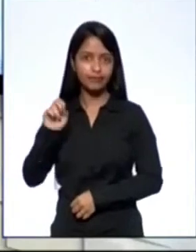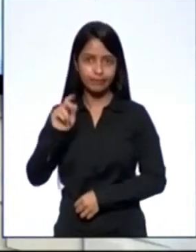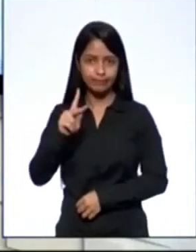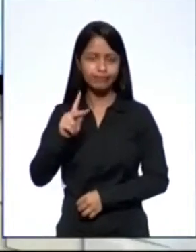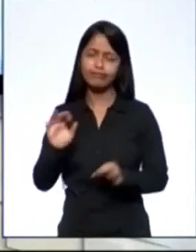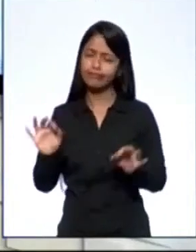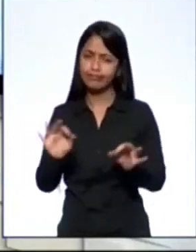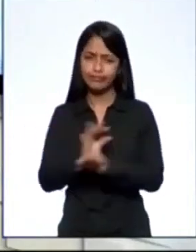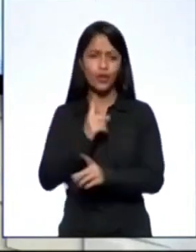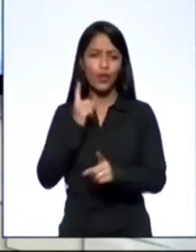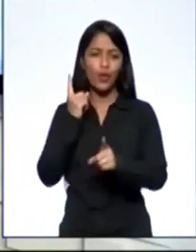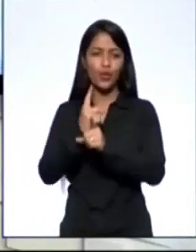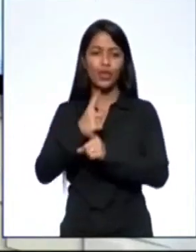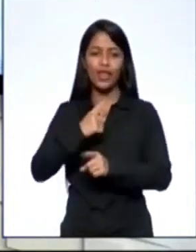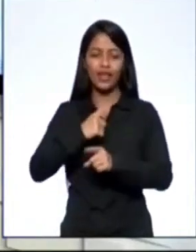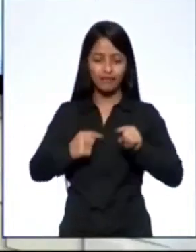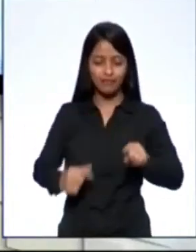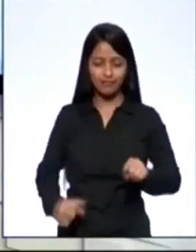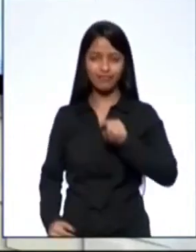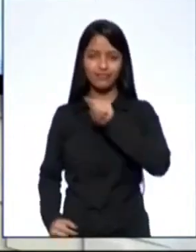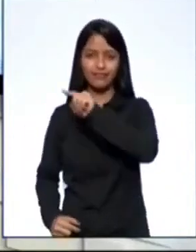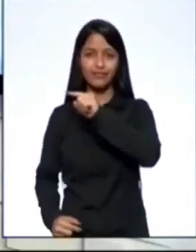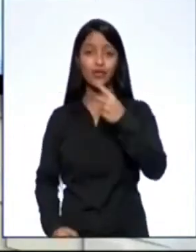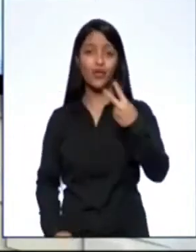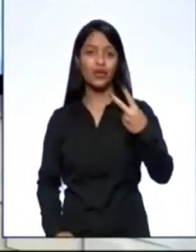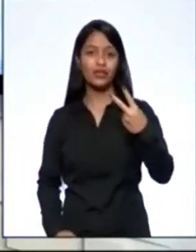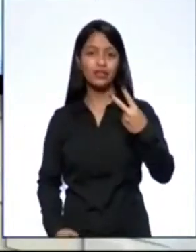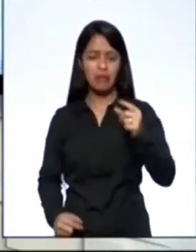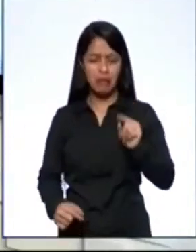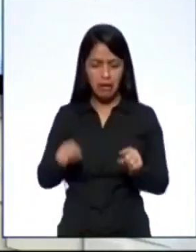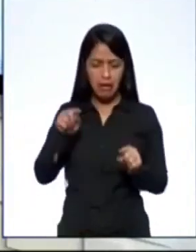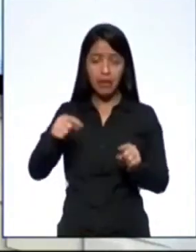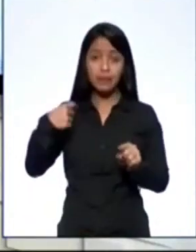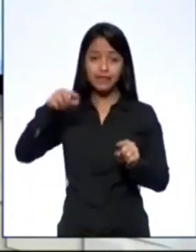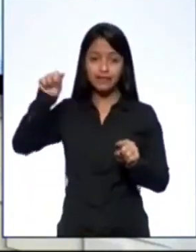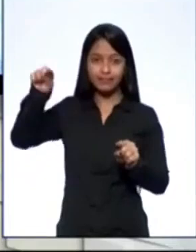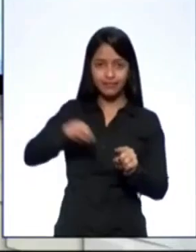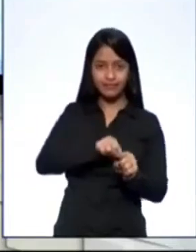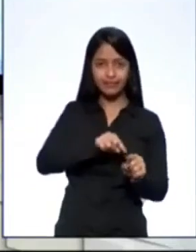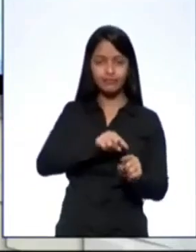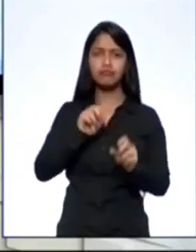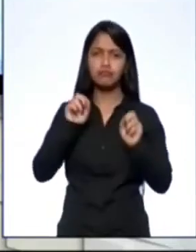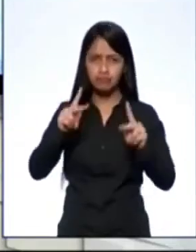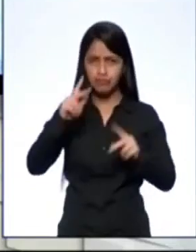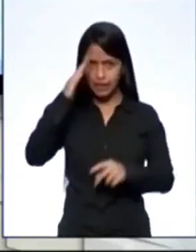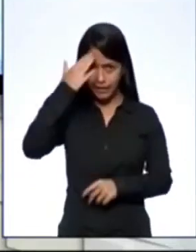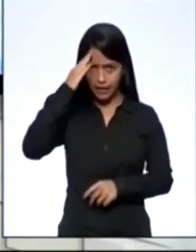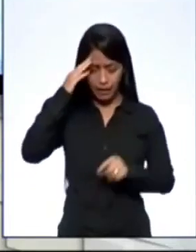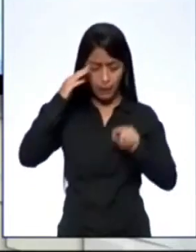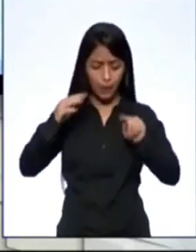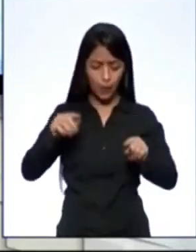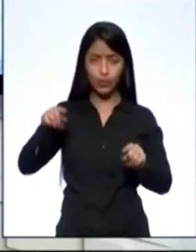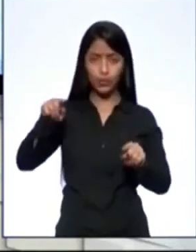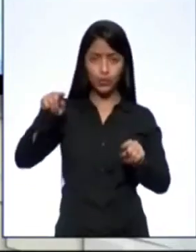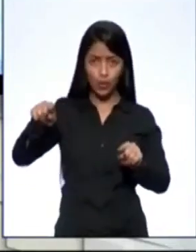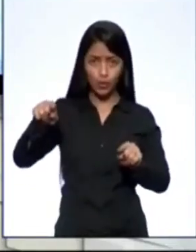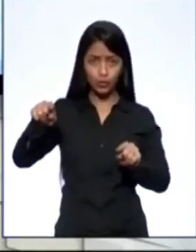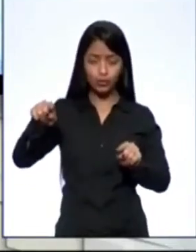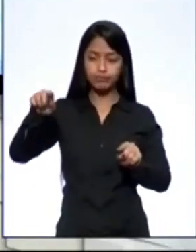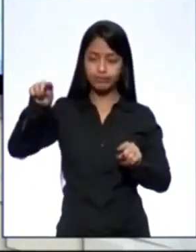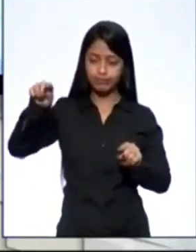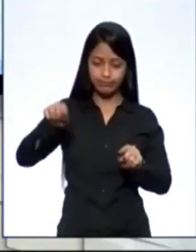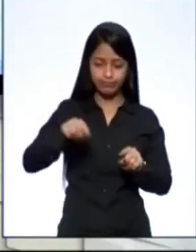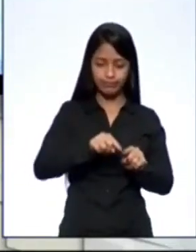temos: rabisca reta que passa por ele entendeu se você liga os dois pontos